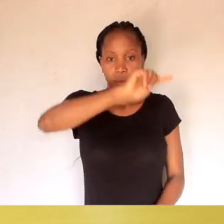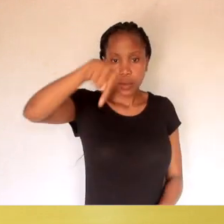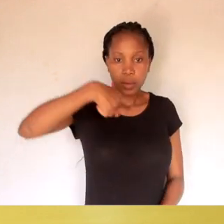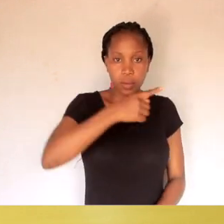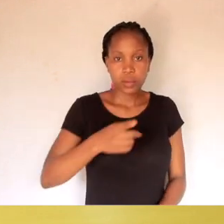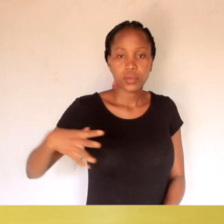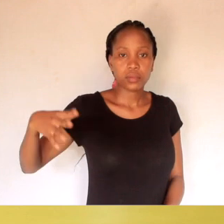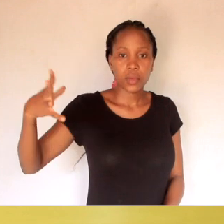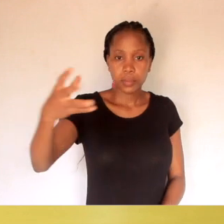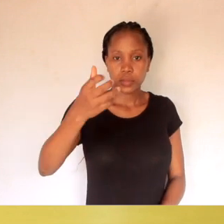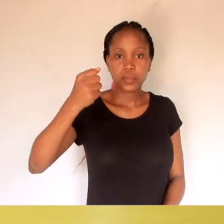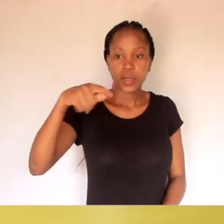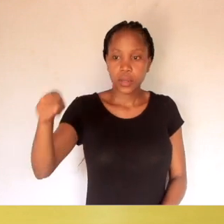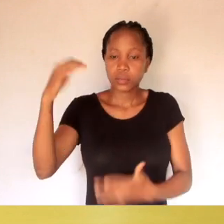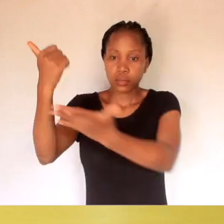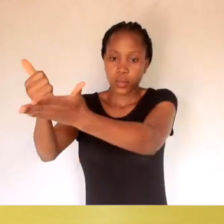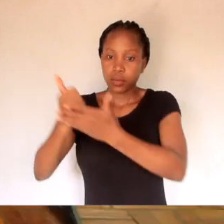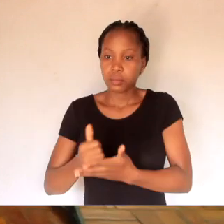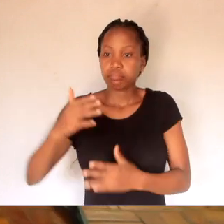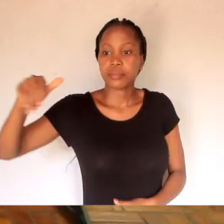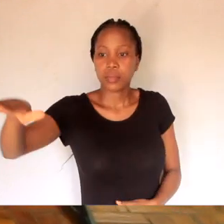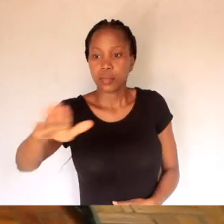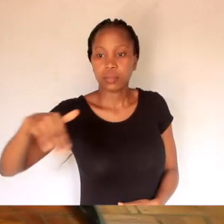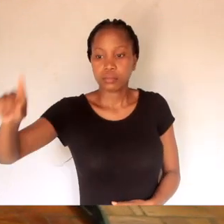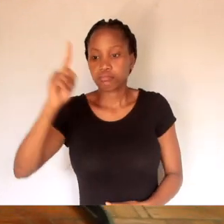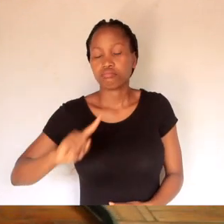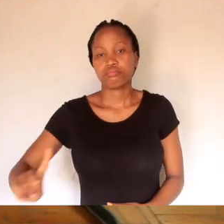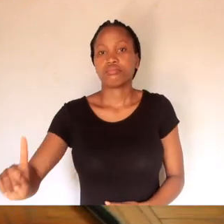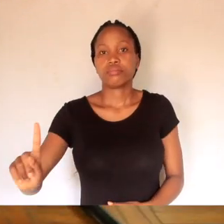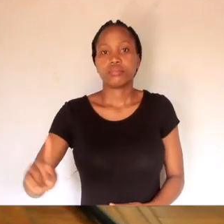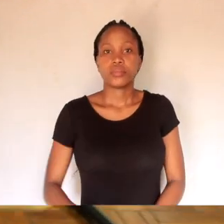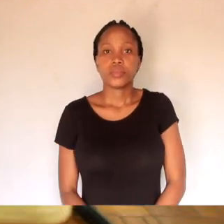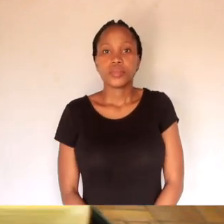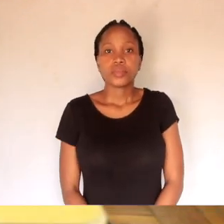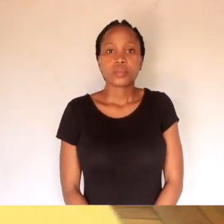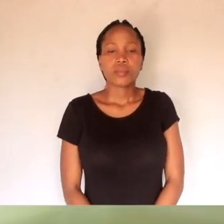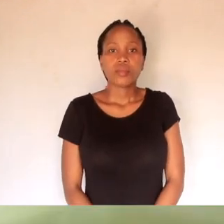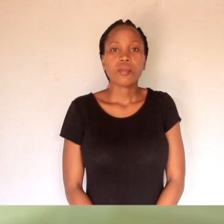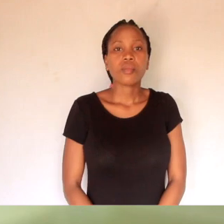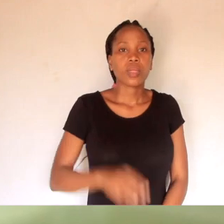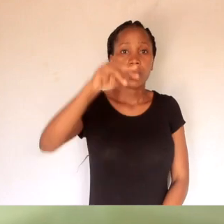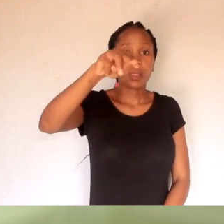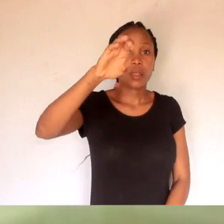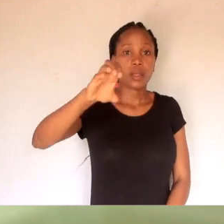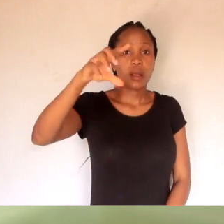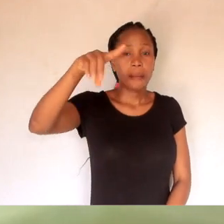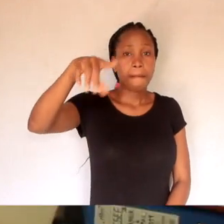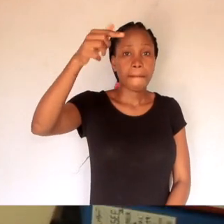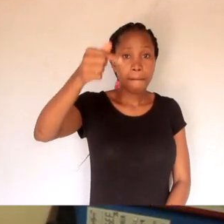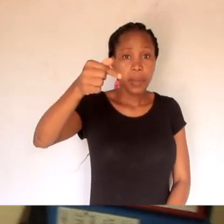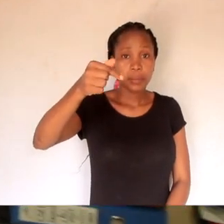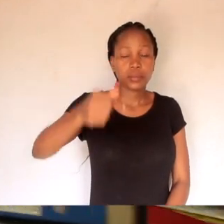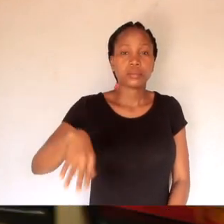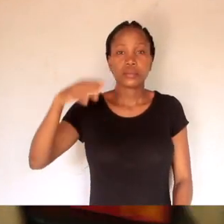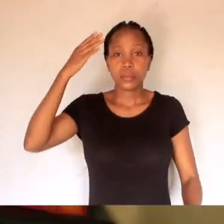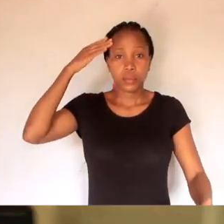outros parceiros da sociedade civil. A missão do movimento de Educação para Todos e da sua abordagem